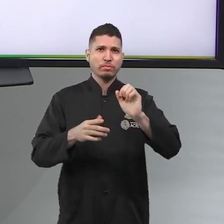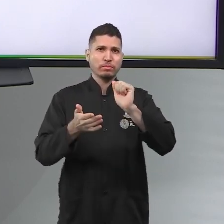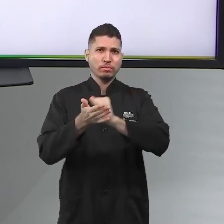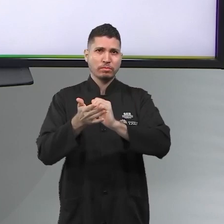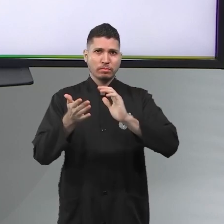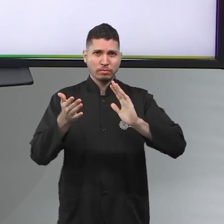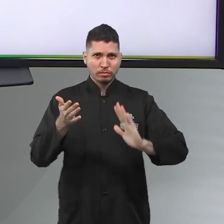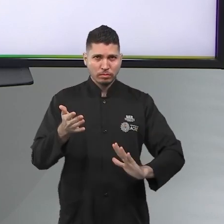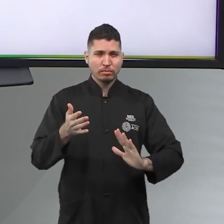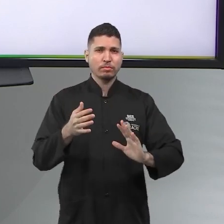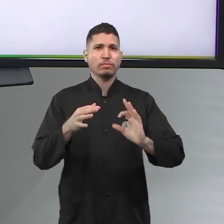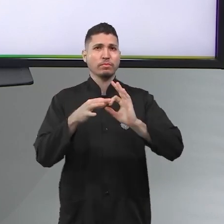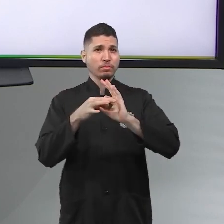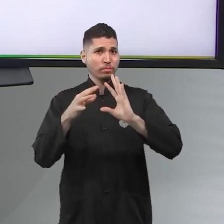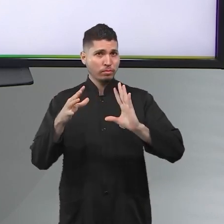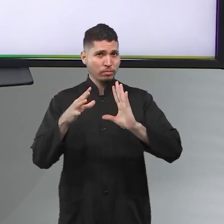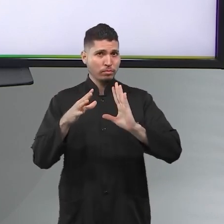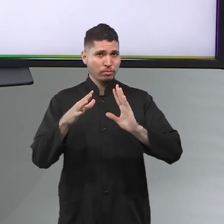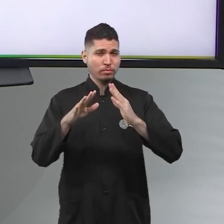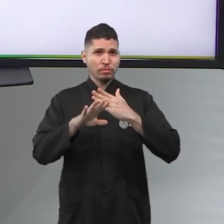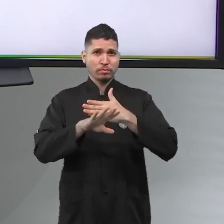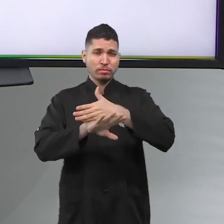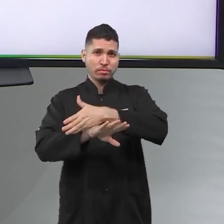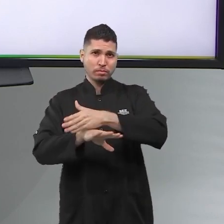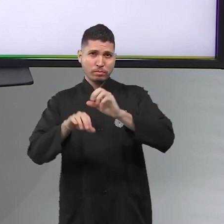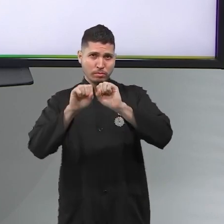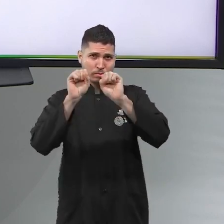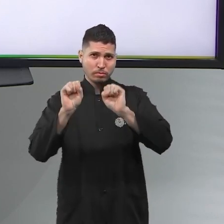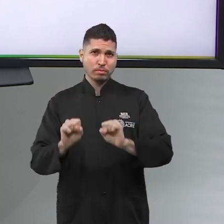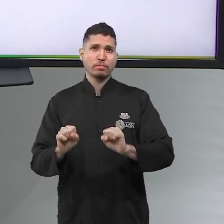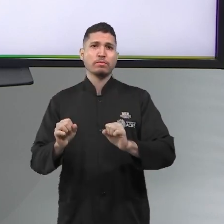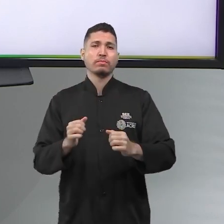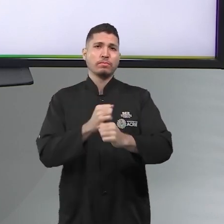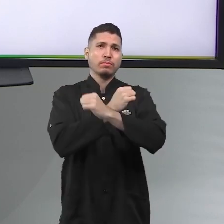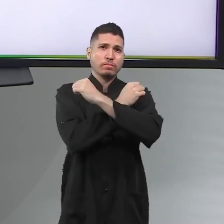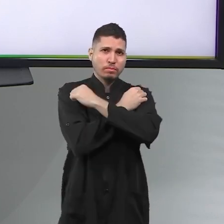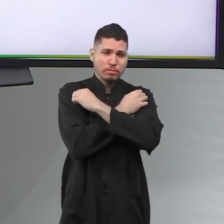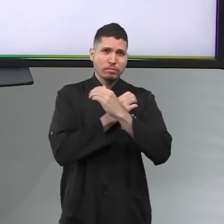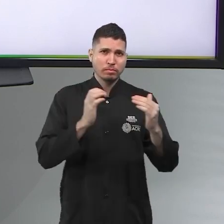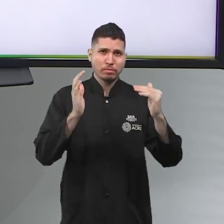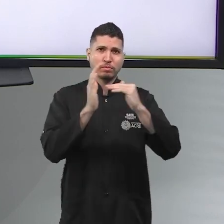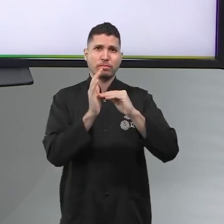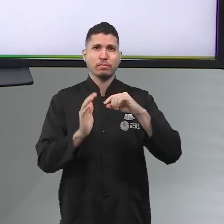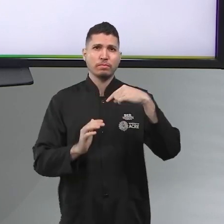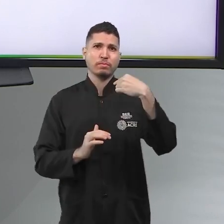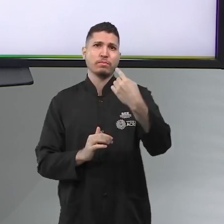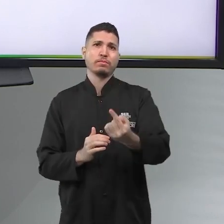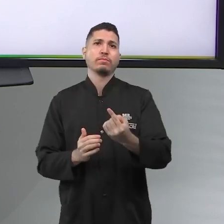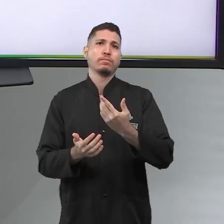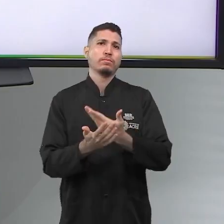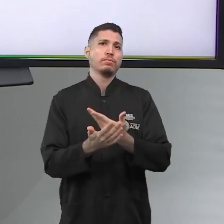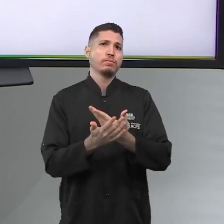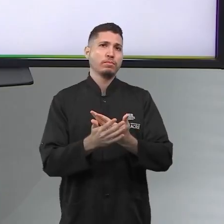atividades que estão disponíveis ao seu aprendizado. Um abraço a todos vocês e até a próxima.